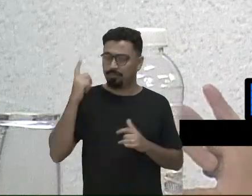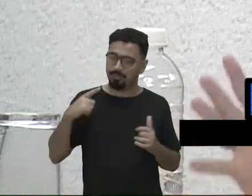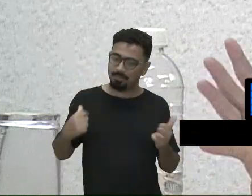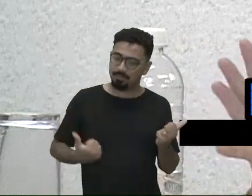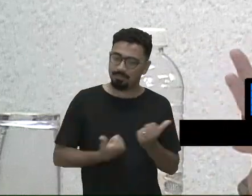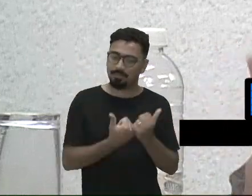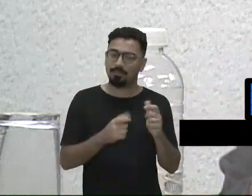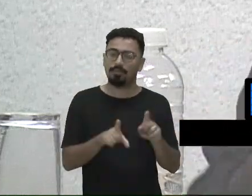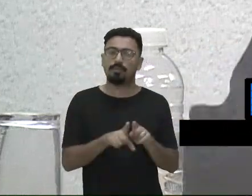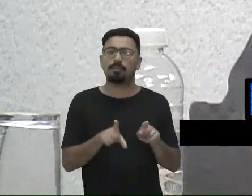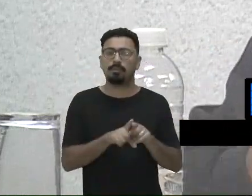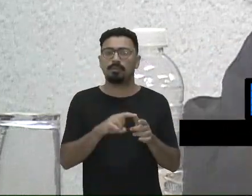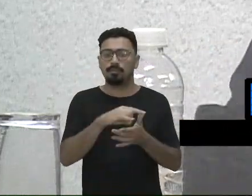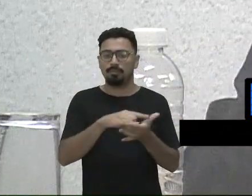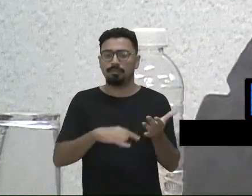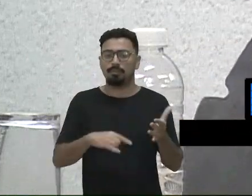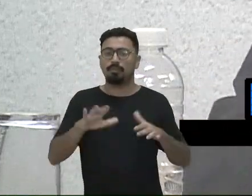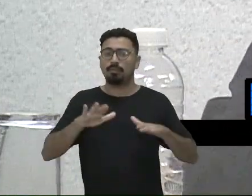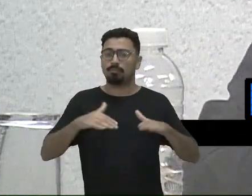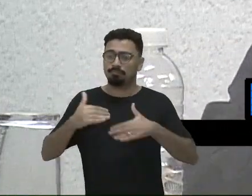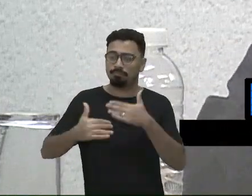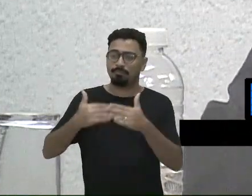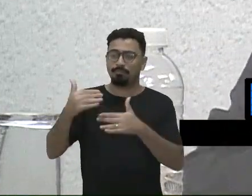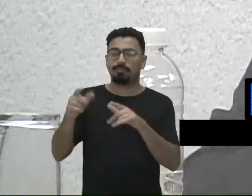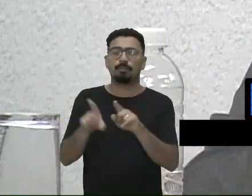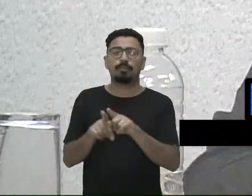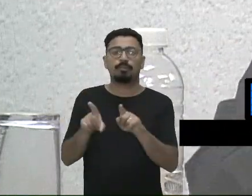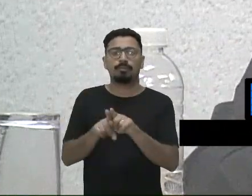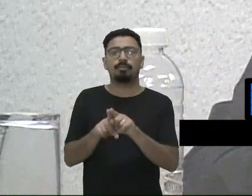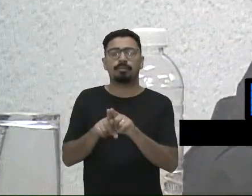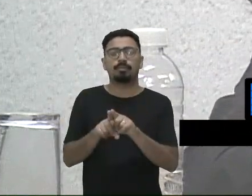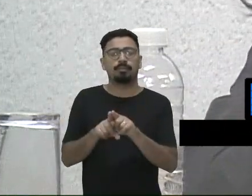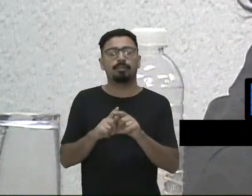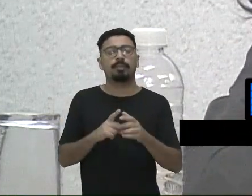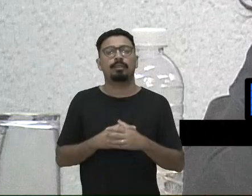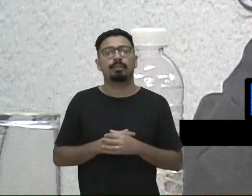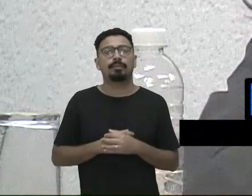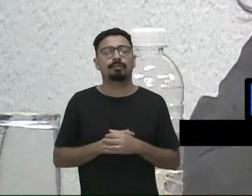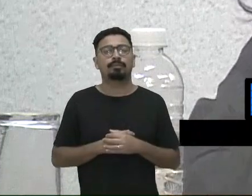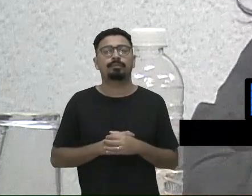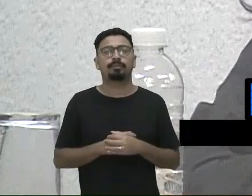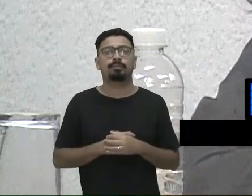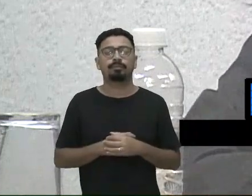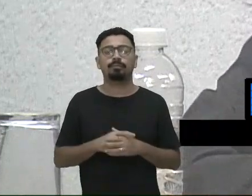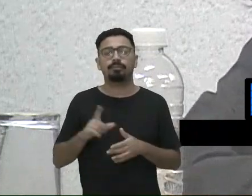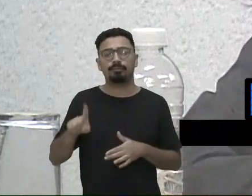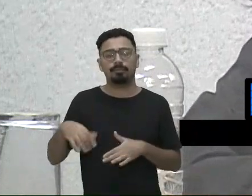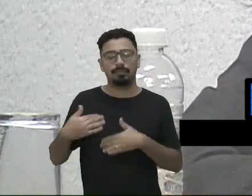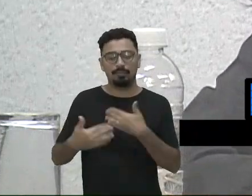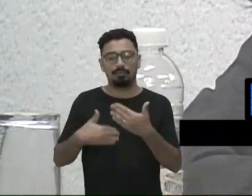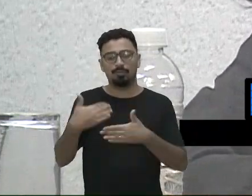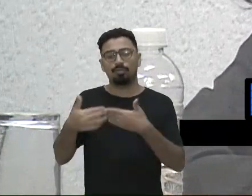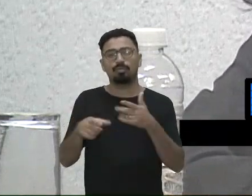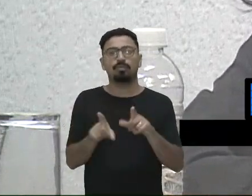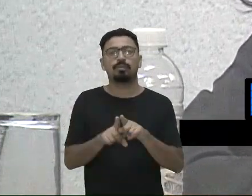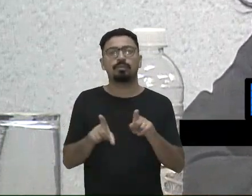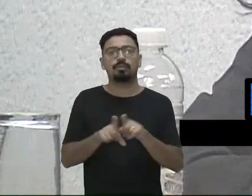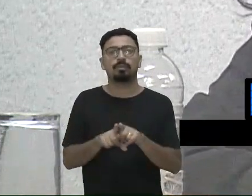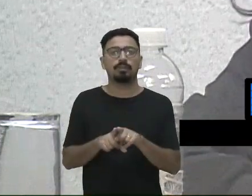por esse documento. E ele vai evoluindo, né? Se chama evolução, quando